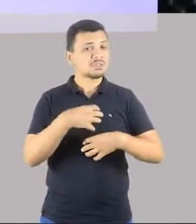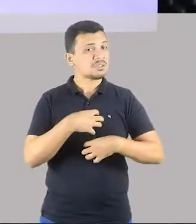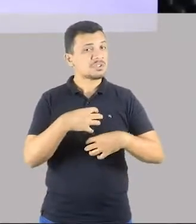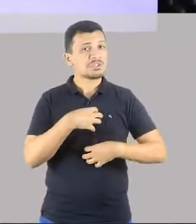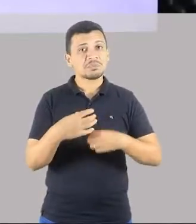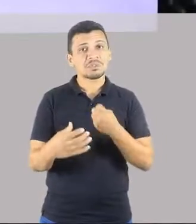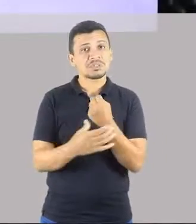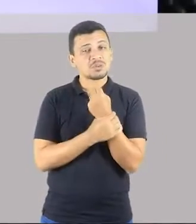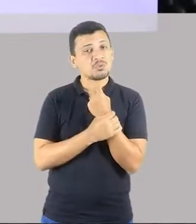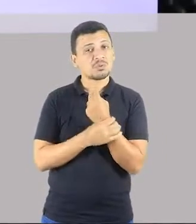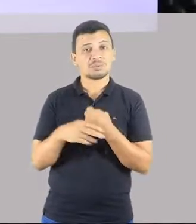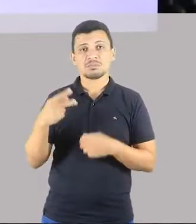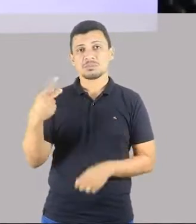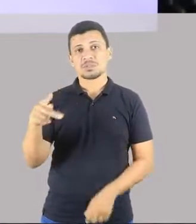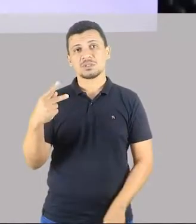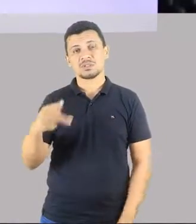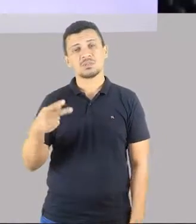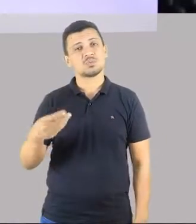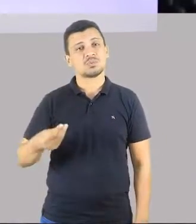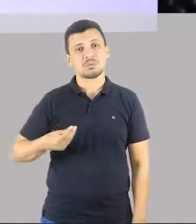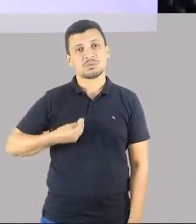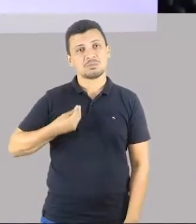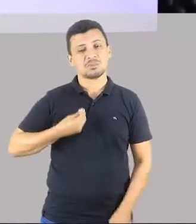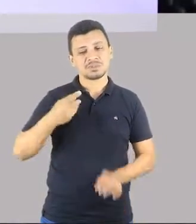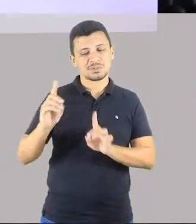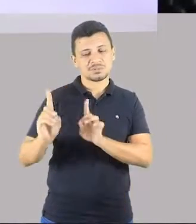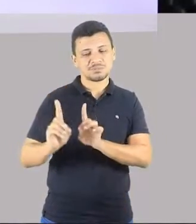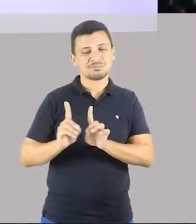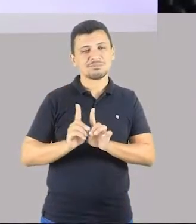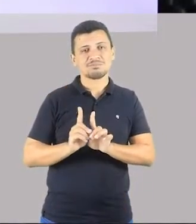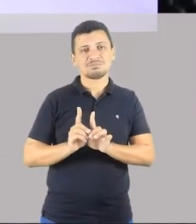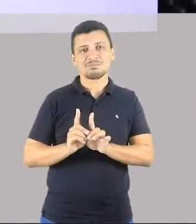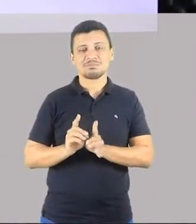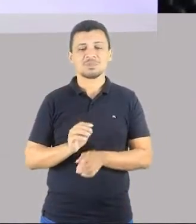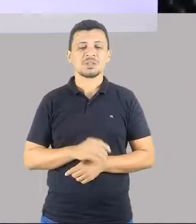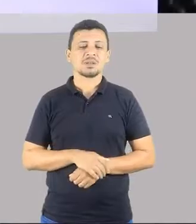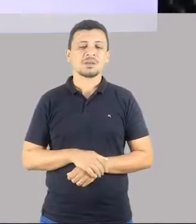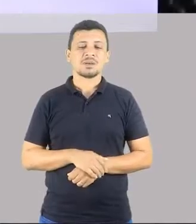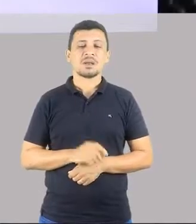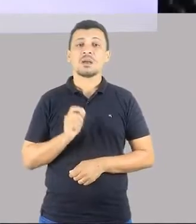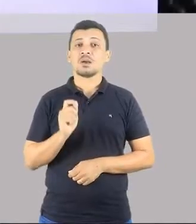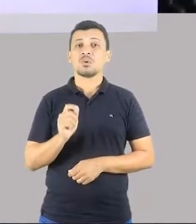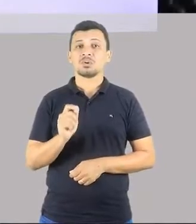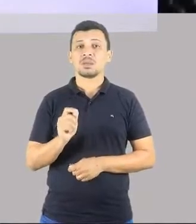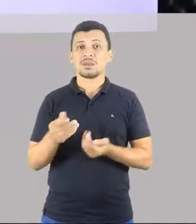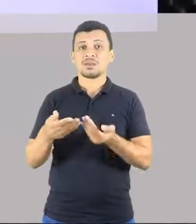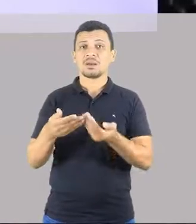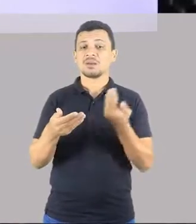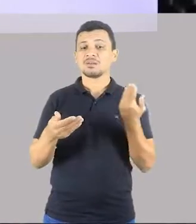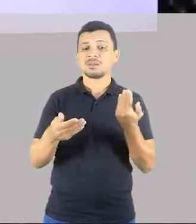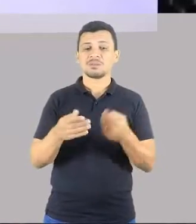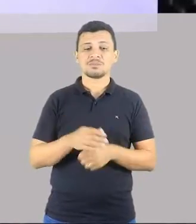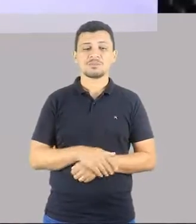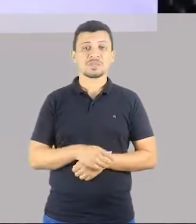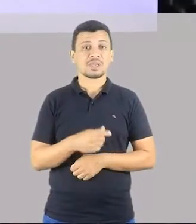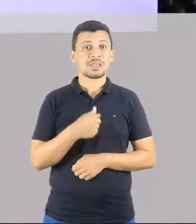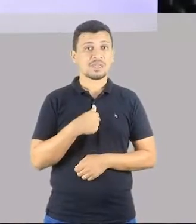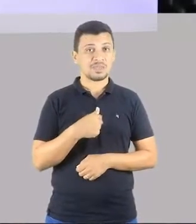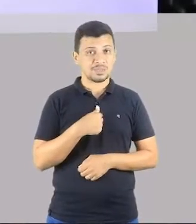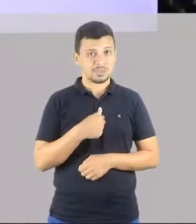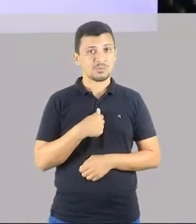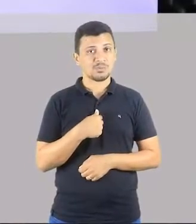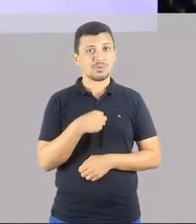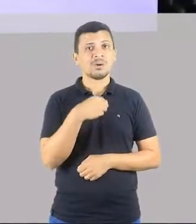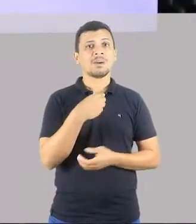seguro em sua presença, sem a vírgula. Mas a questão aqui é a parte anterior. Quando ele coloca eu, que